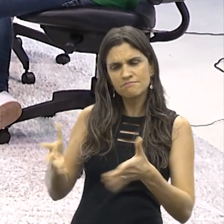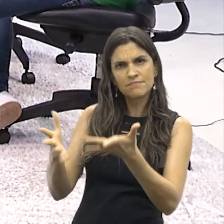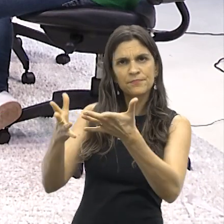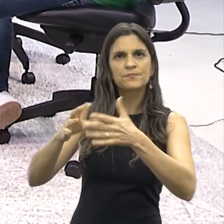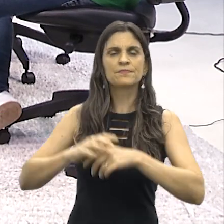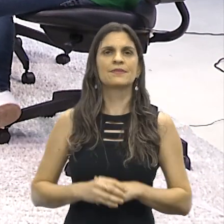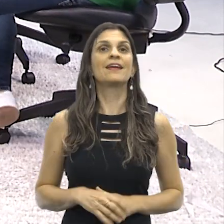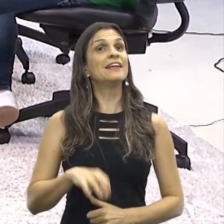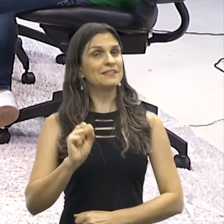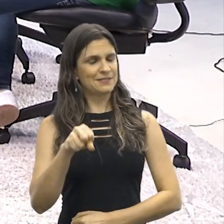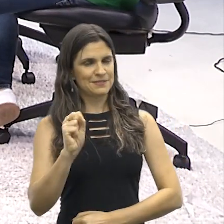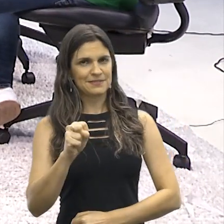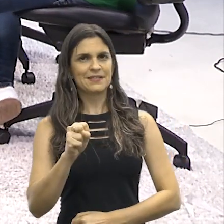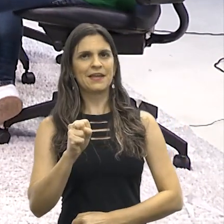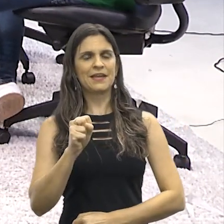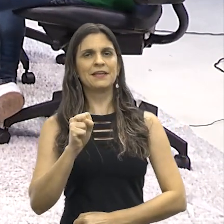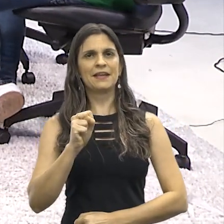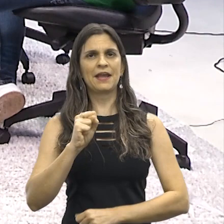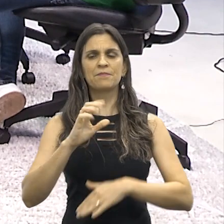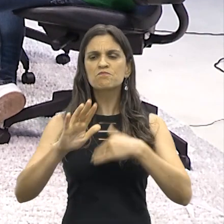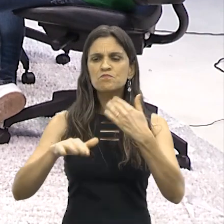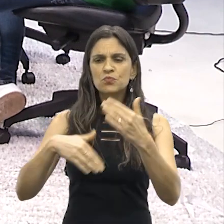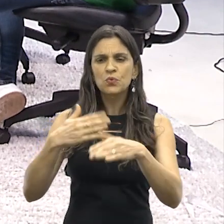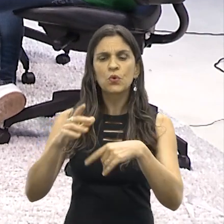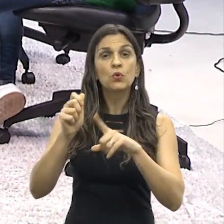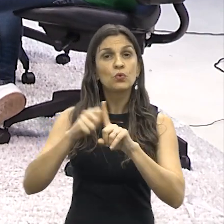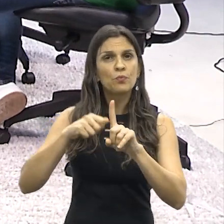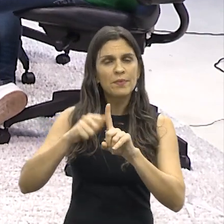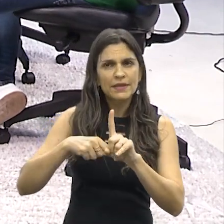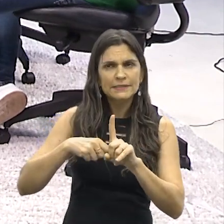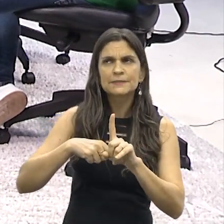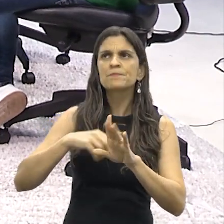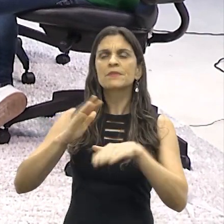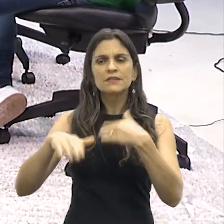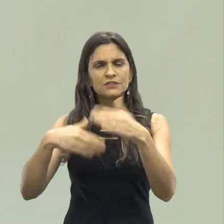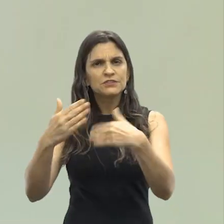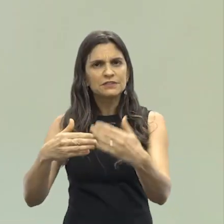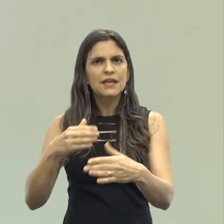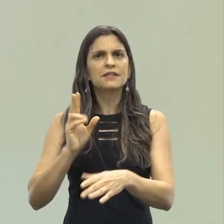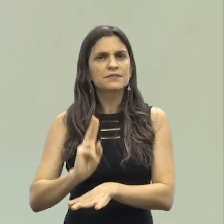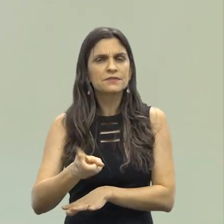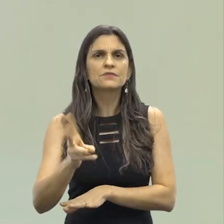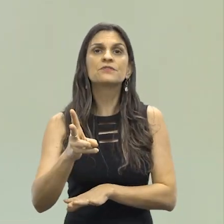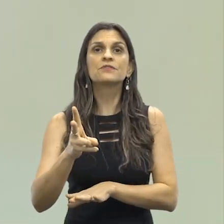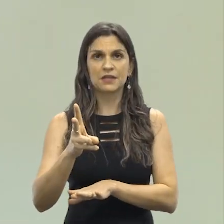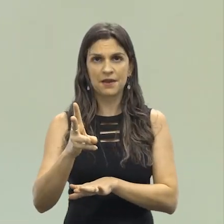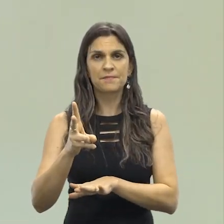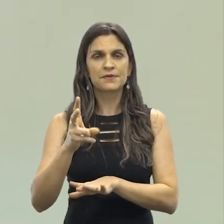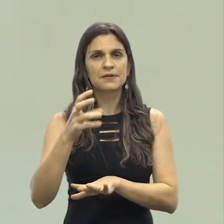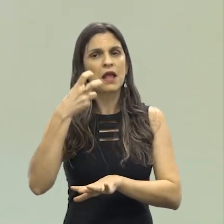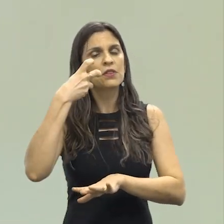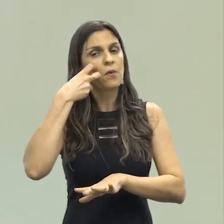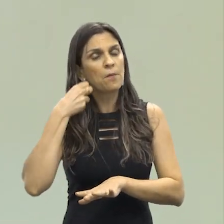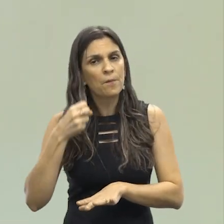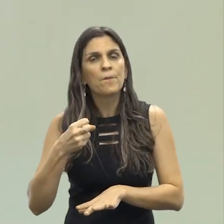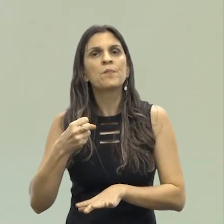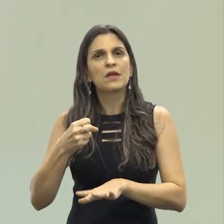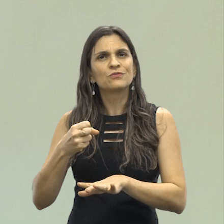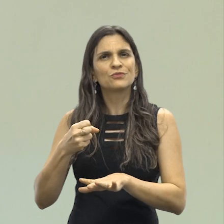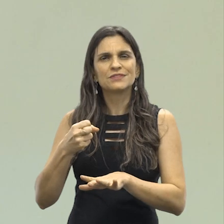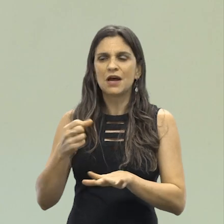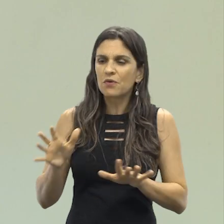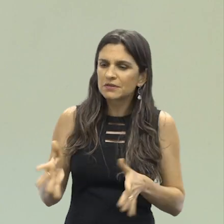agora que ocorre mensalmente, promovendo então a adoção de animais vítimas de maus tratos, animais que encontram acolhidos em lares temporários de